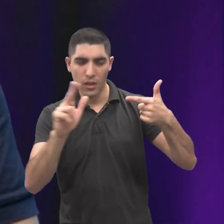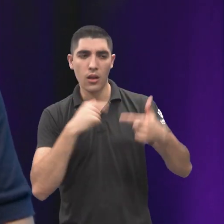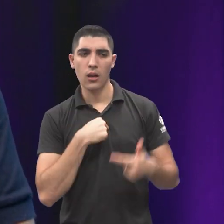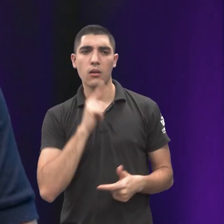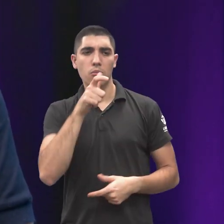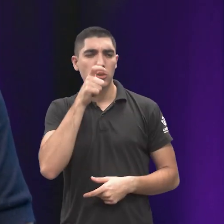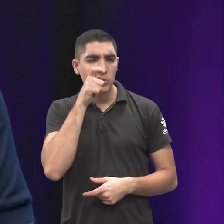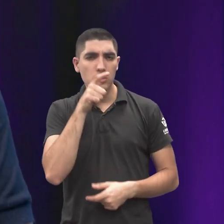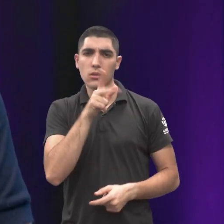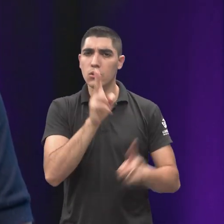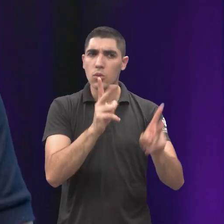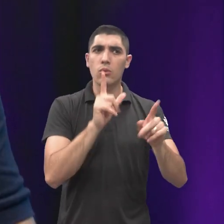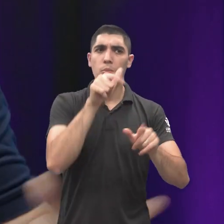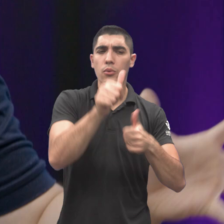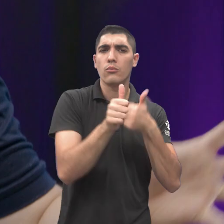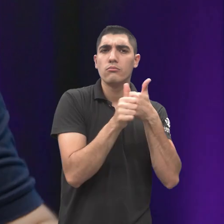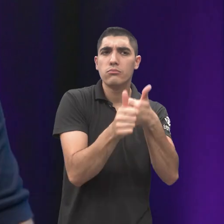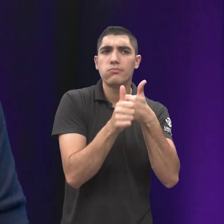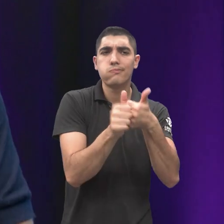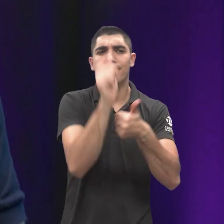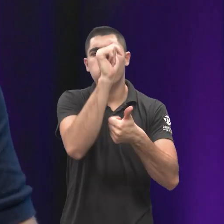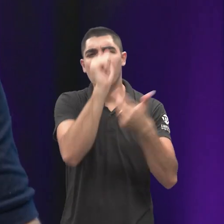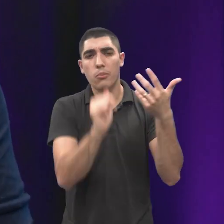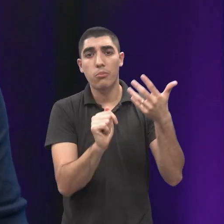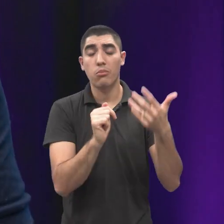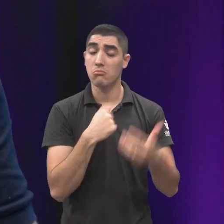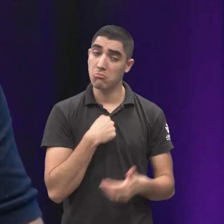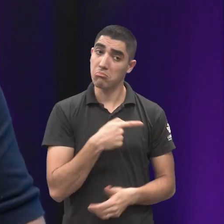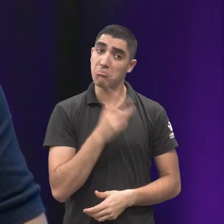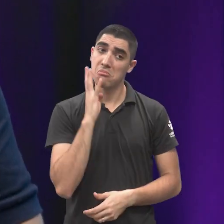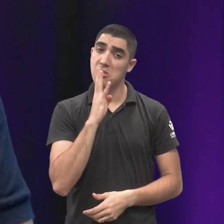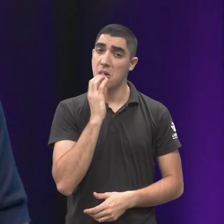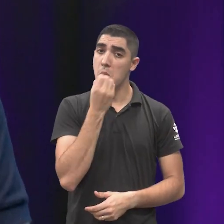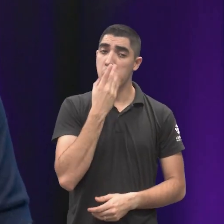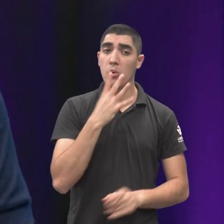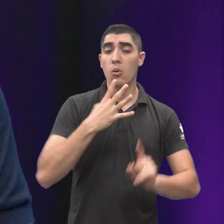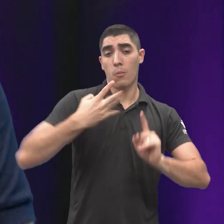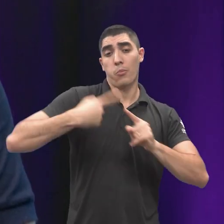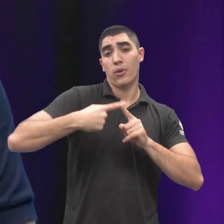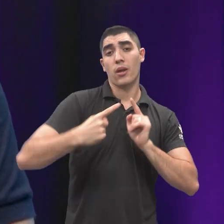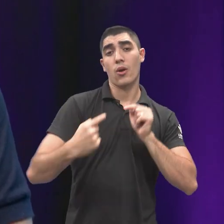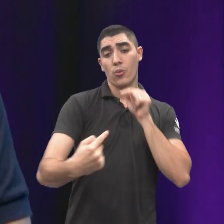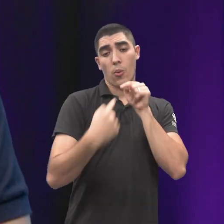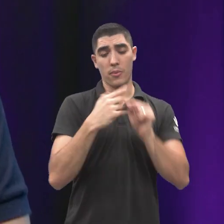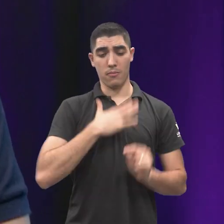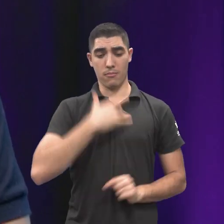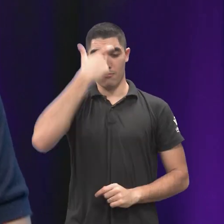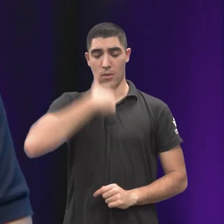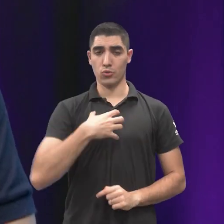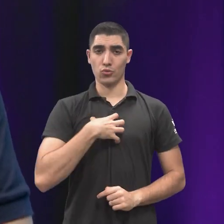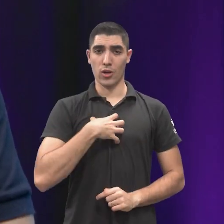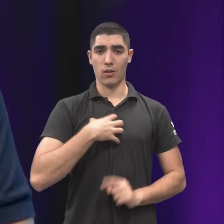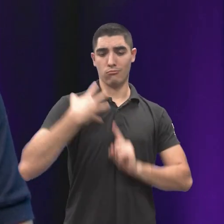ali essa rede ali de conexões, eu gosto, eu acho muito legal. E o mesmo vale para o